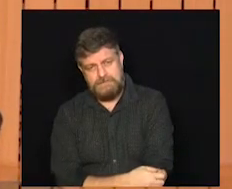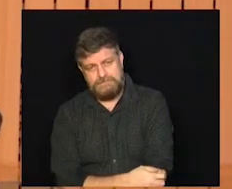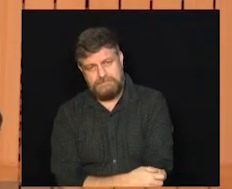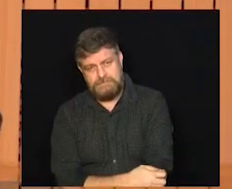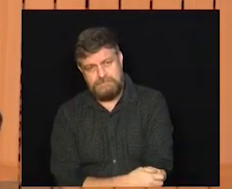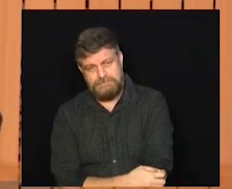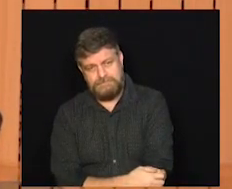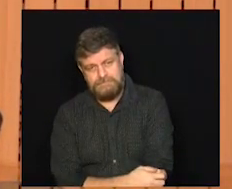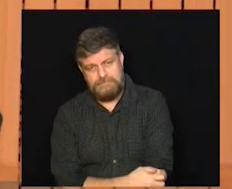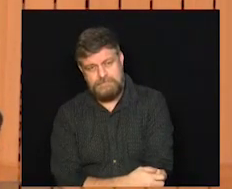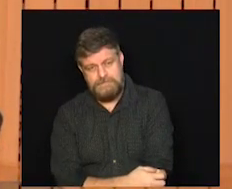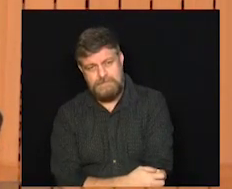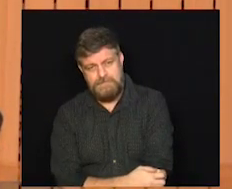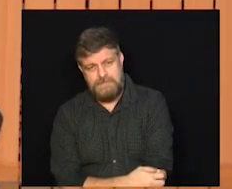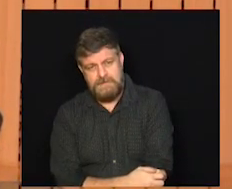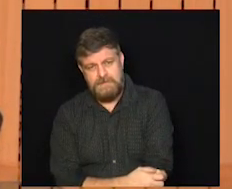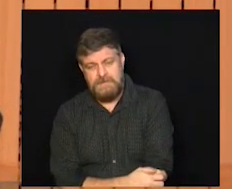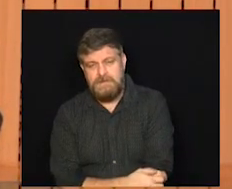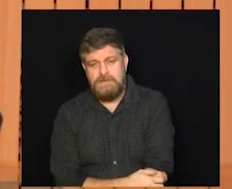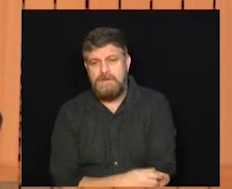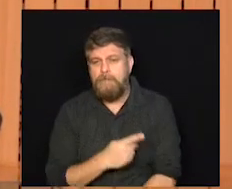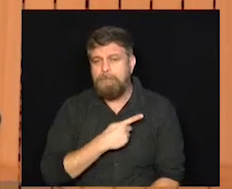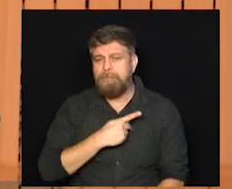Acho que não, ele está presente aqui. Pastor Valdé,